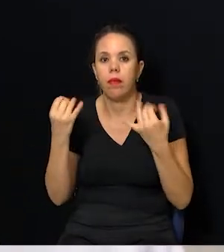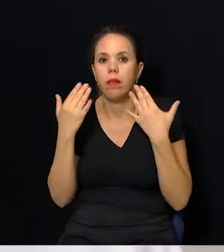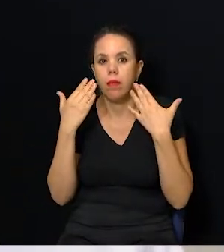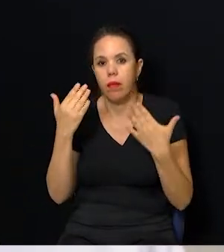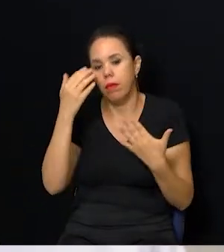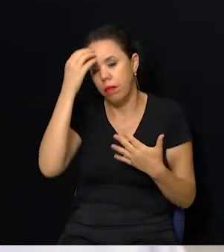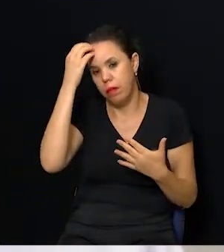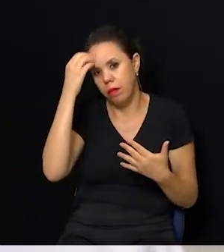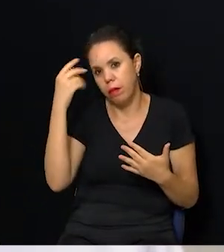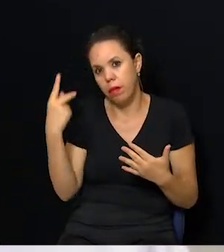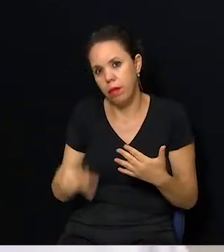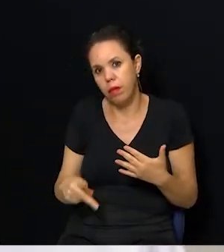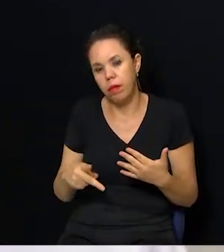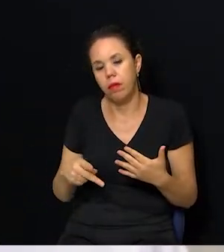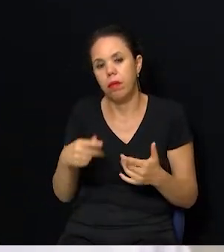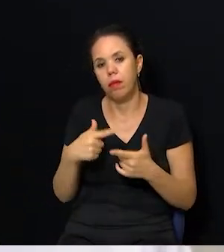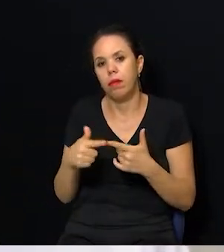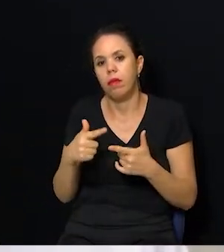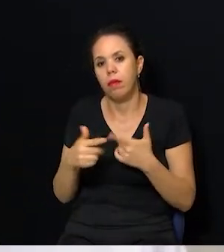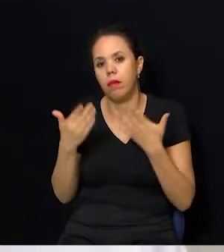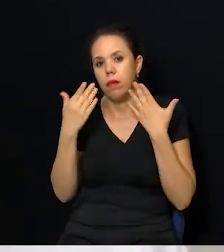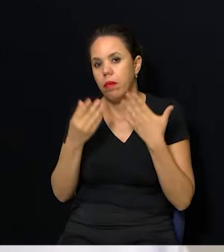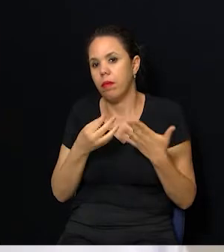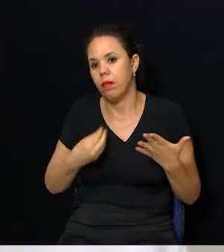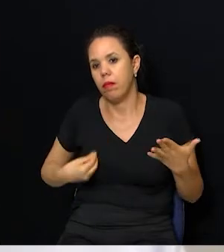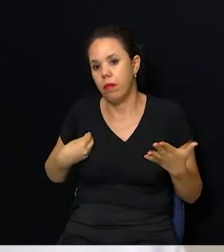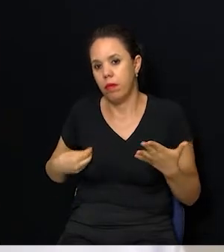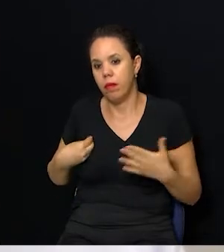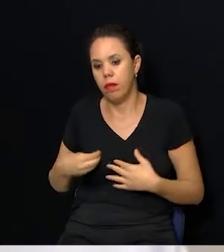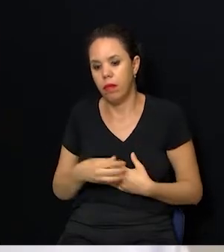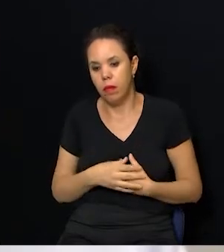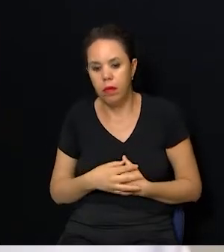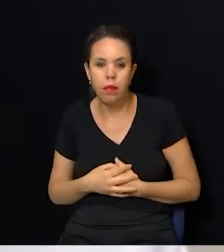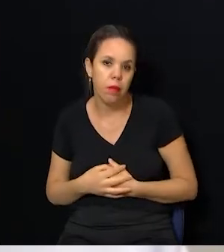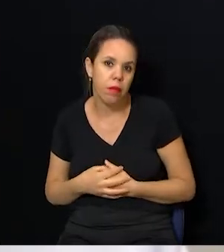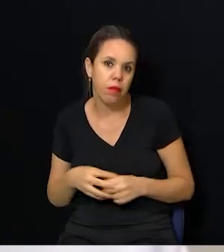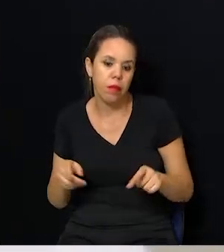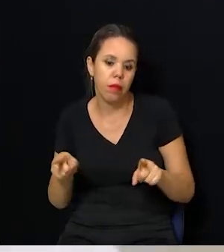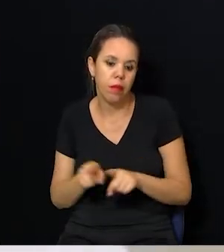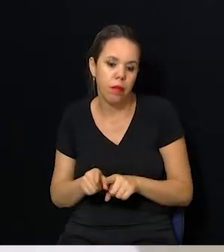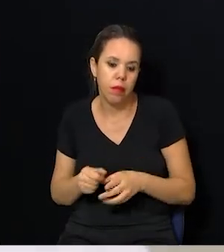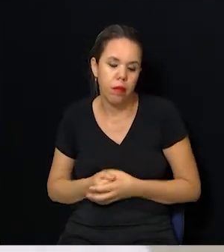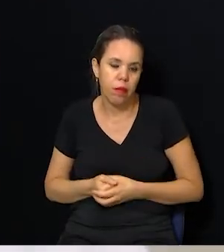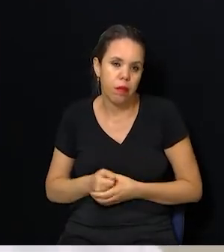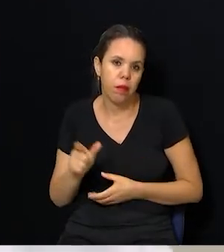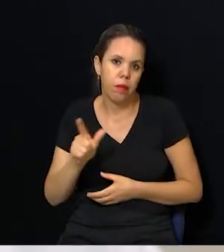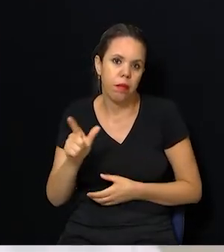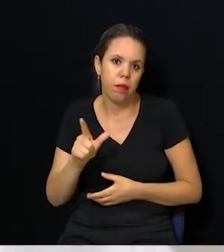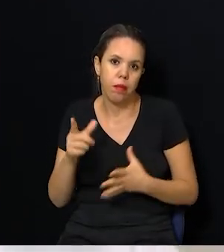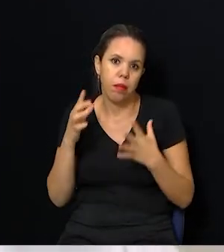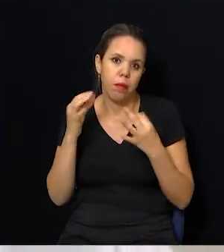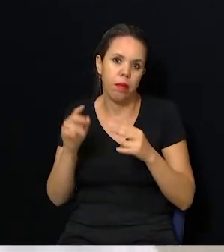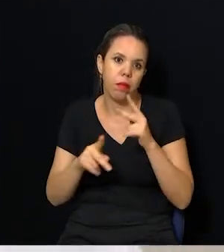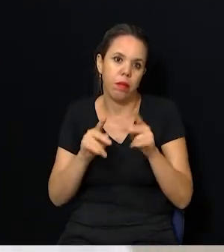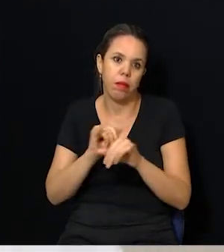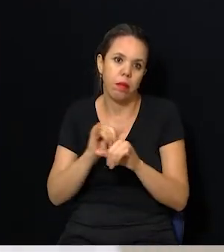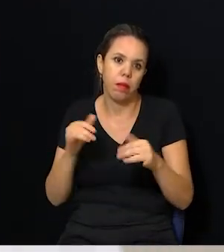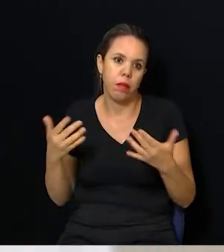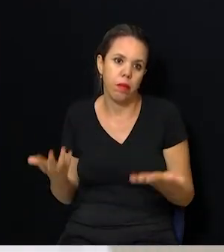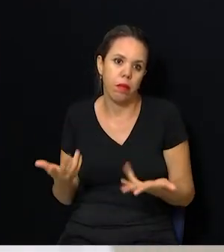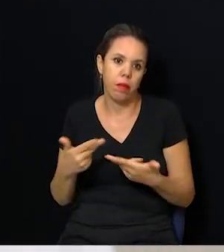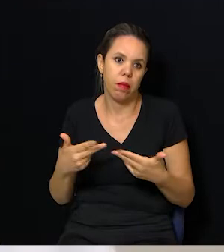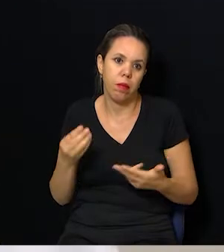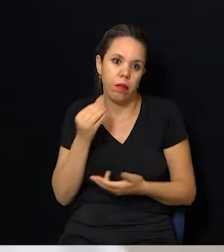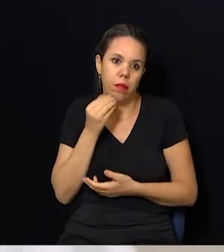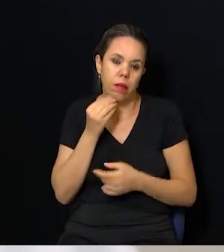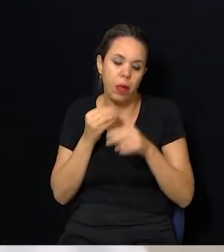expor o seu problema, o que ele está vivendo, etc., e também, obviamente, chamando a atenção das pessoas, é uma